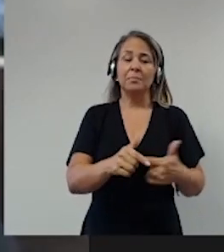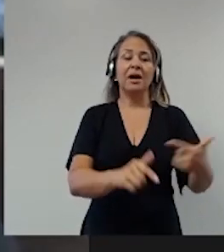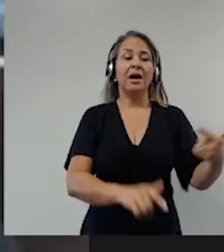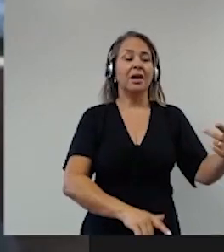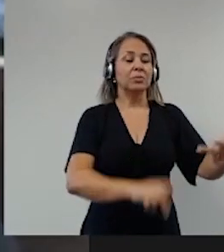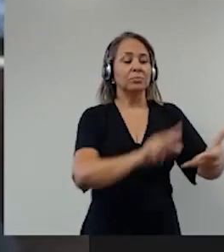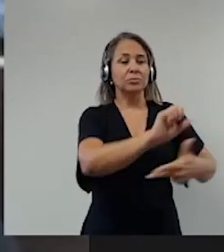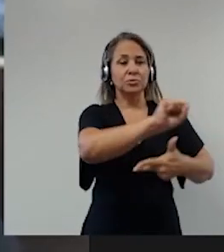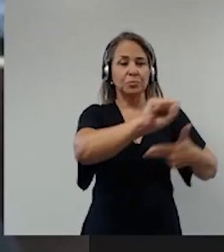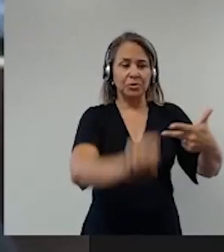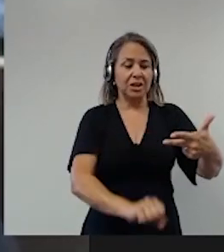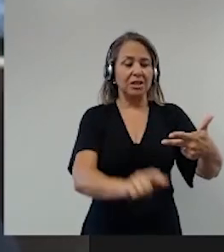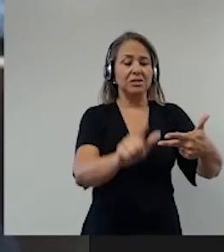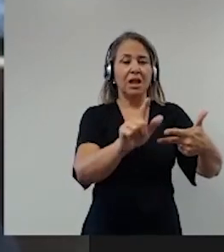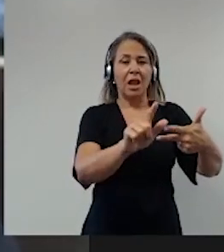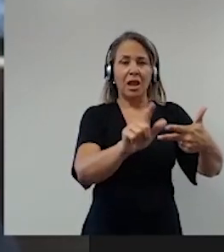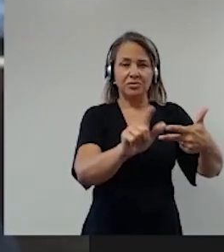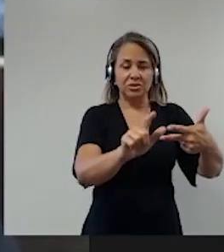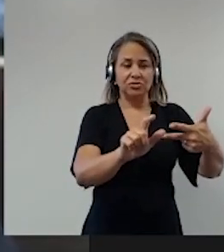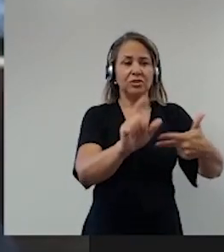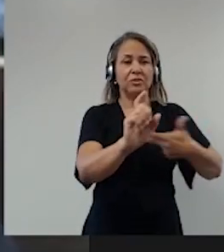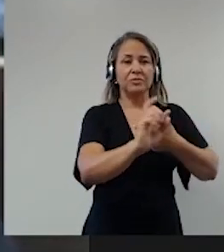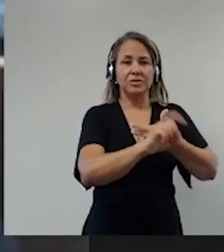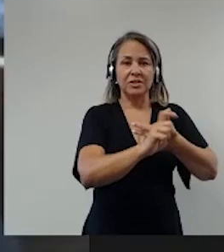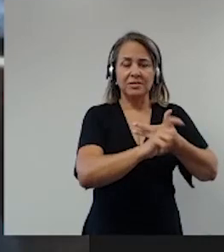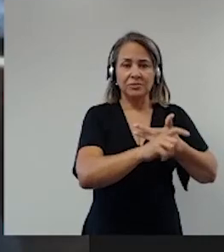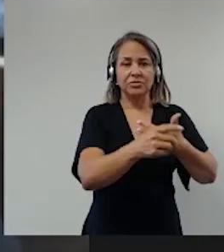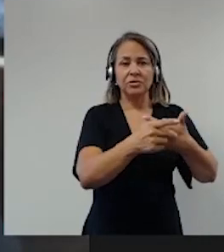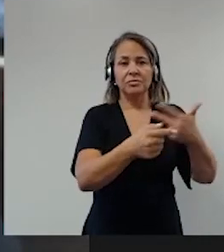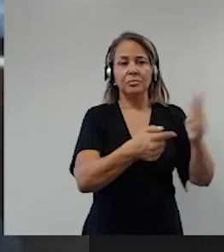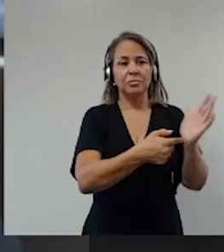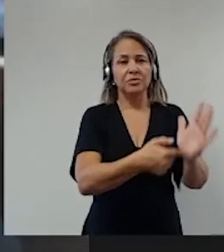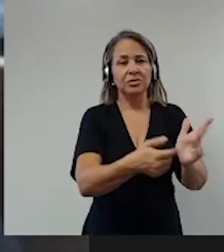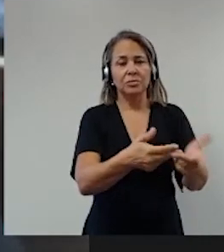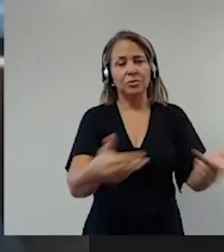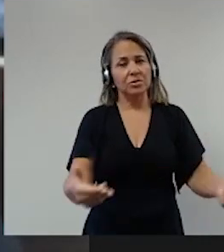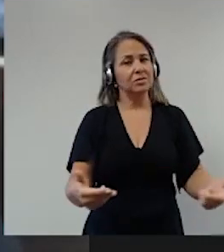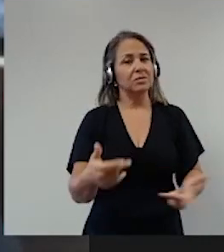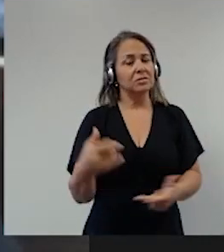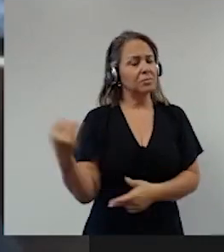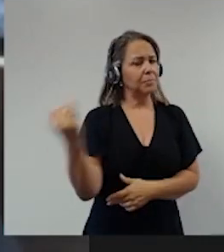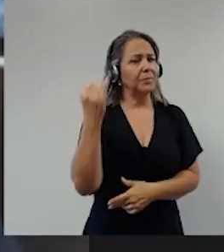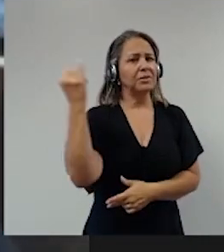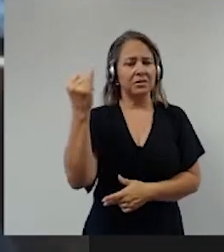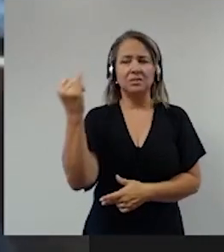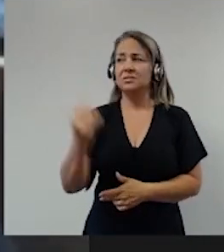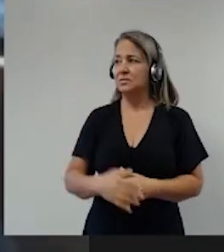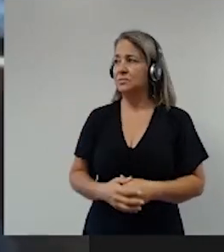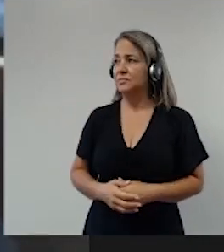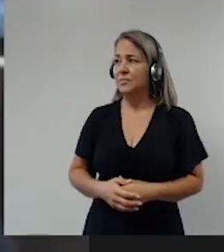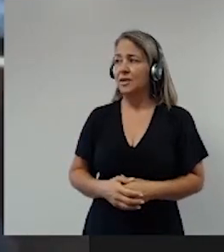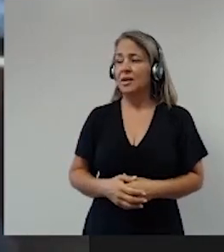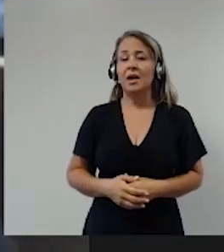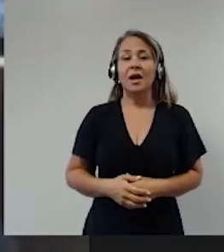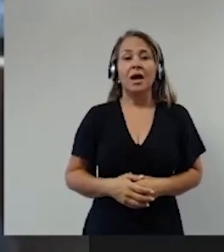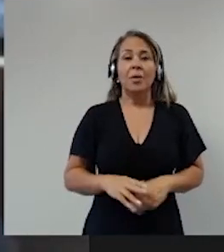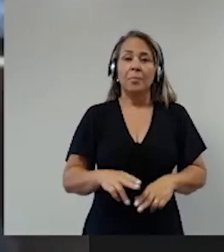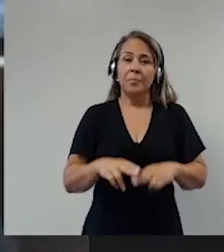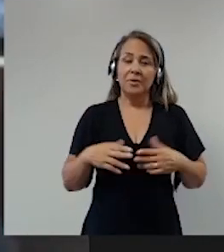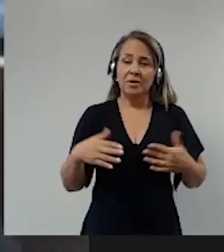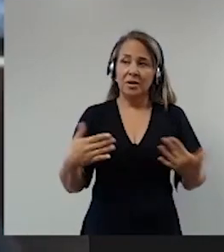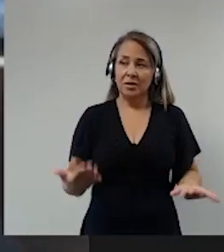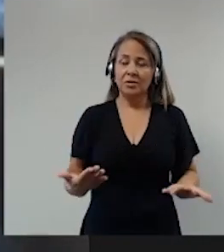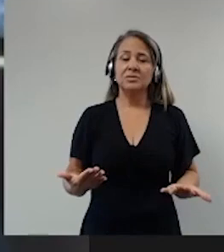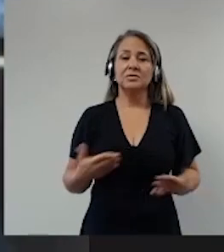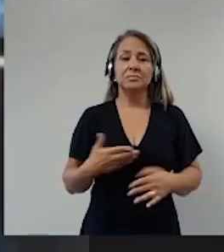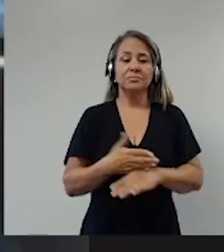próprio Executivo no que tange a princípios fundamentais da nossa Constituição Federal. E o princípio da publicidade, o